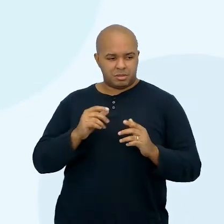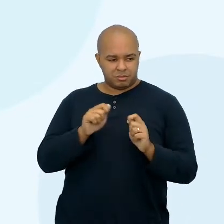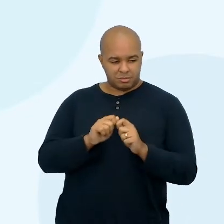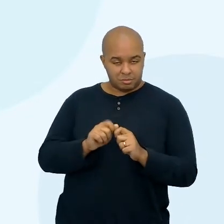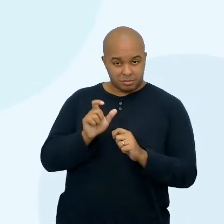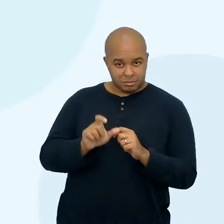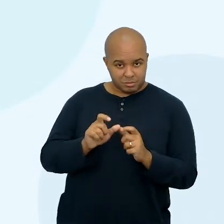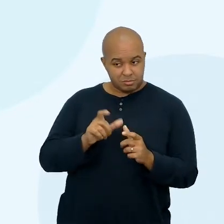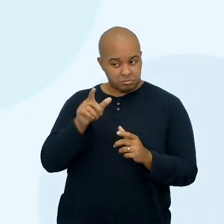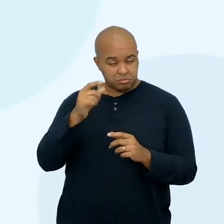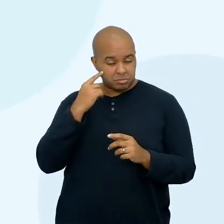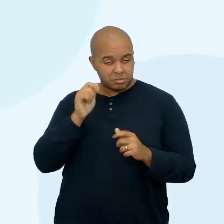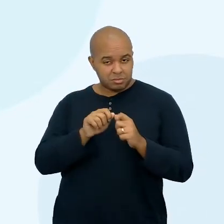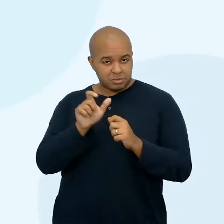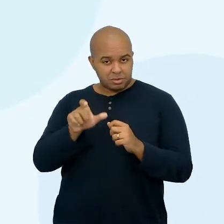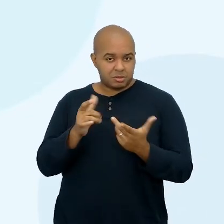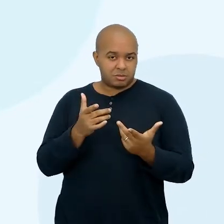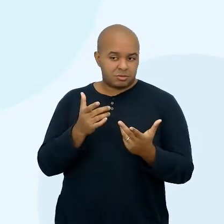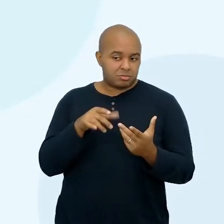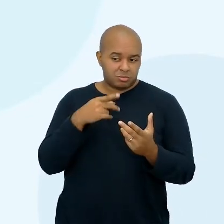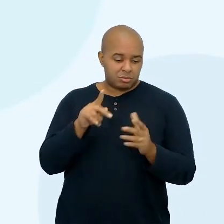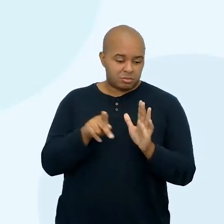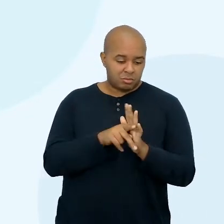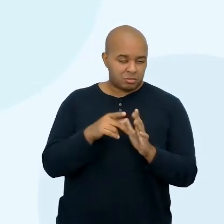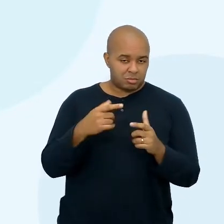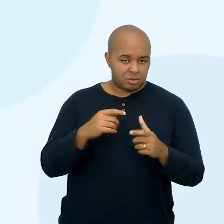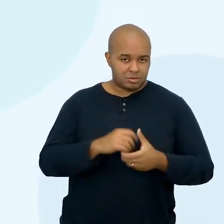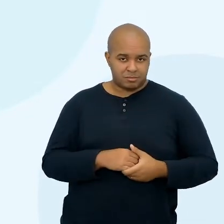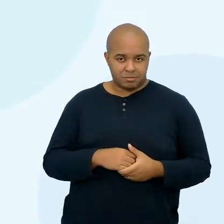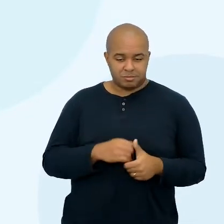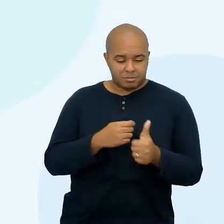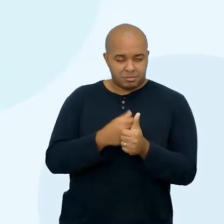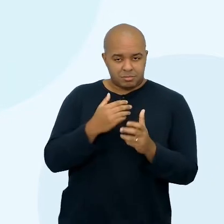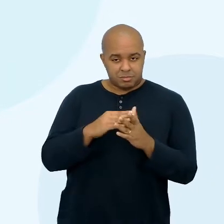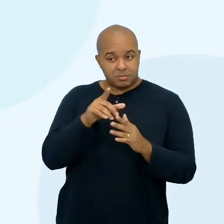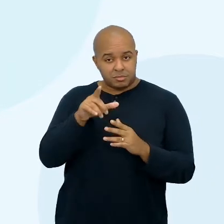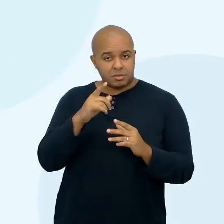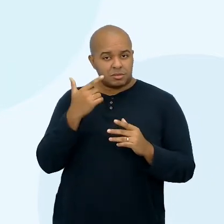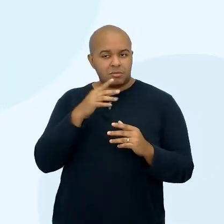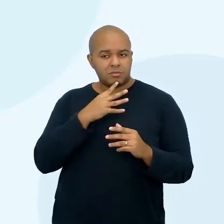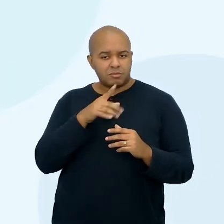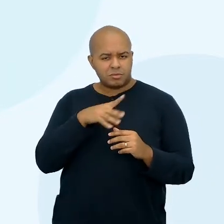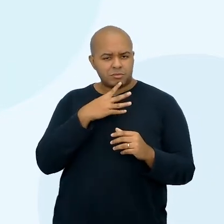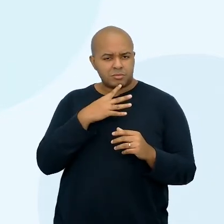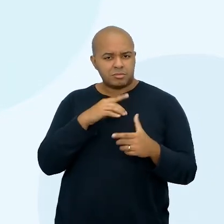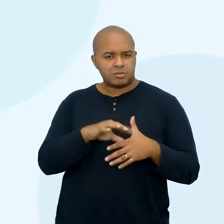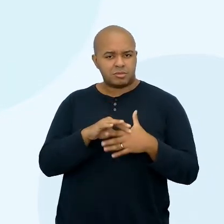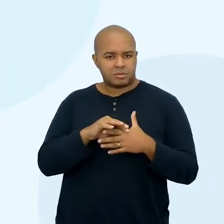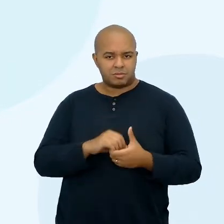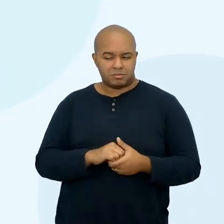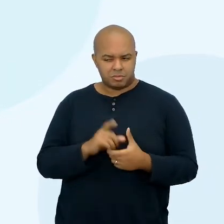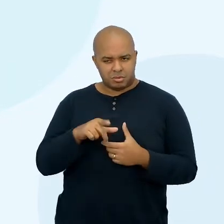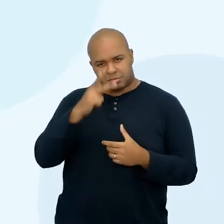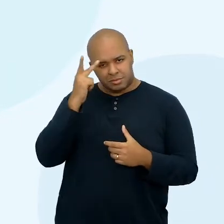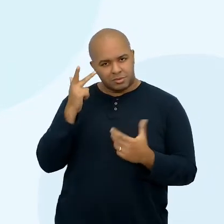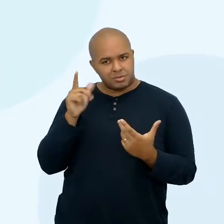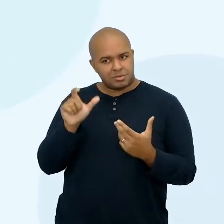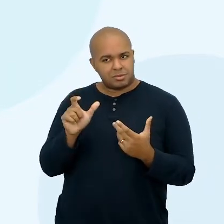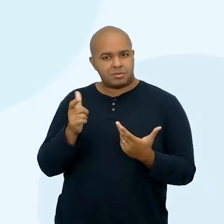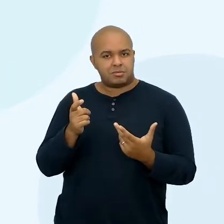uma representação local da sociedade. É como se a sociedade, por bairro,